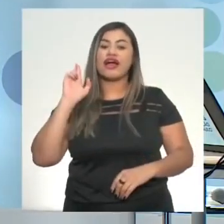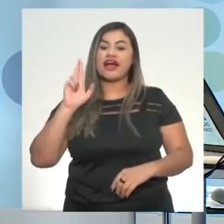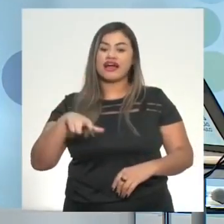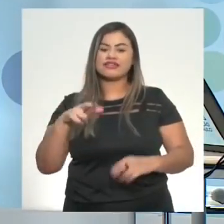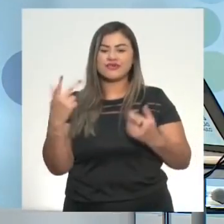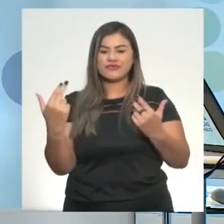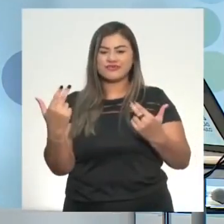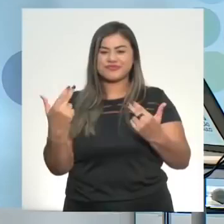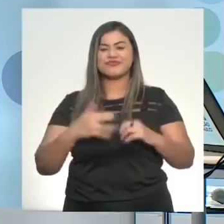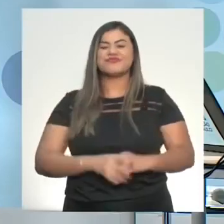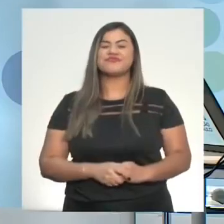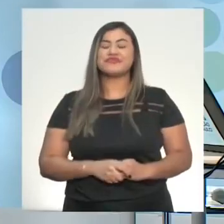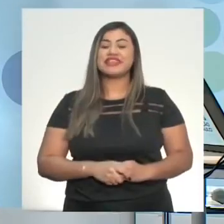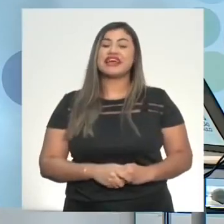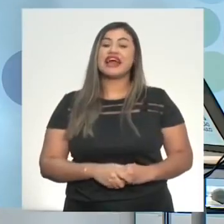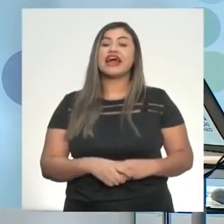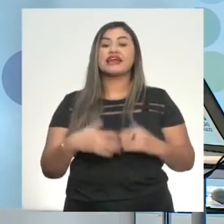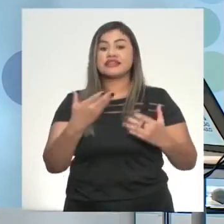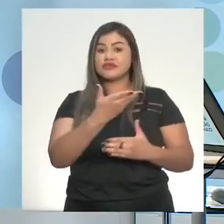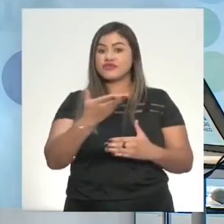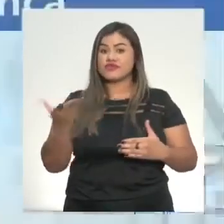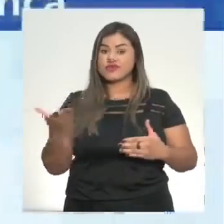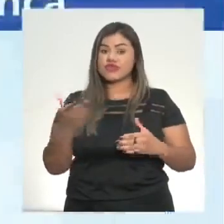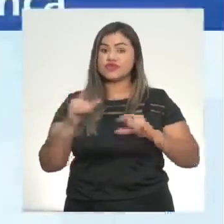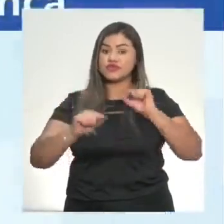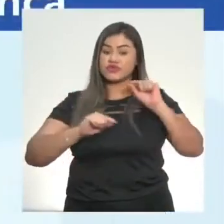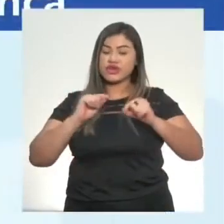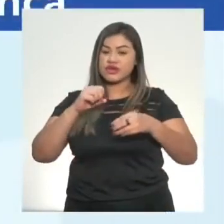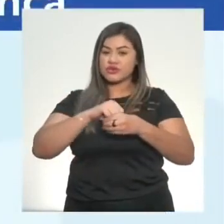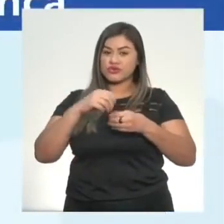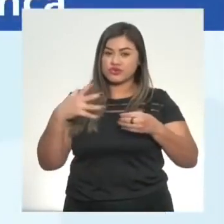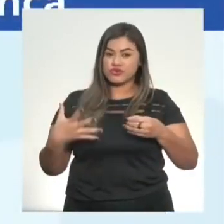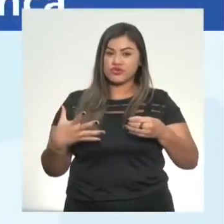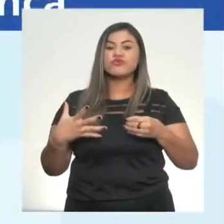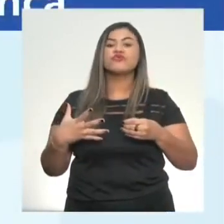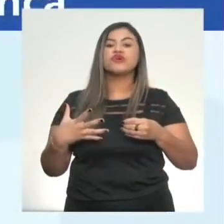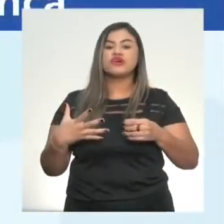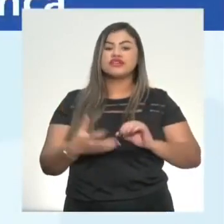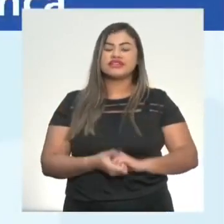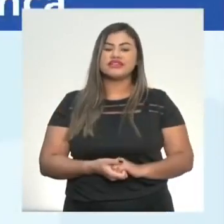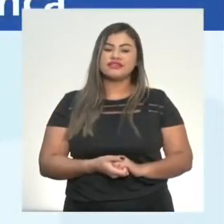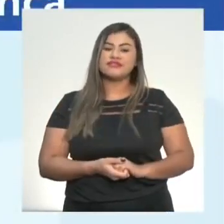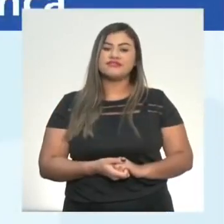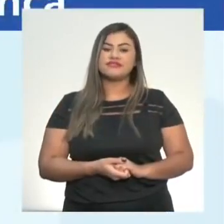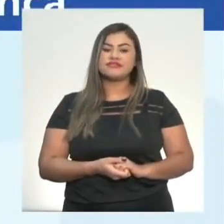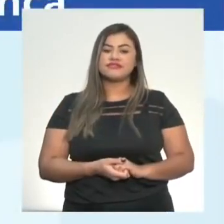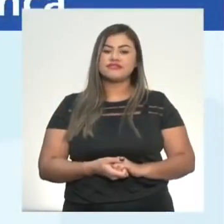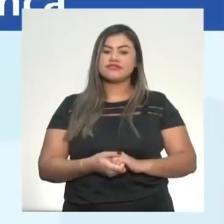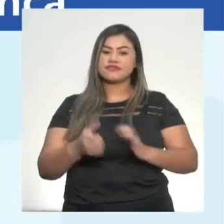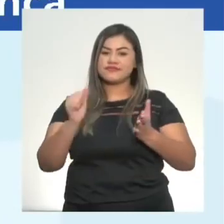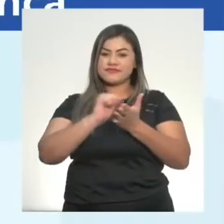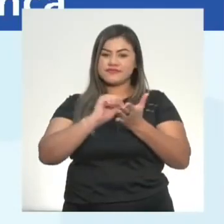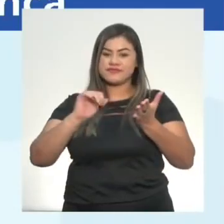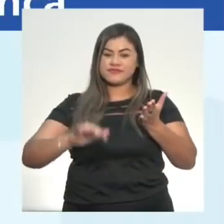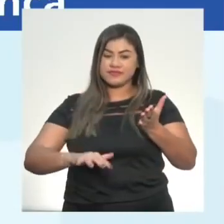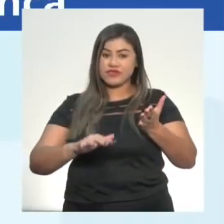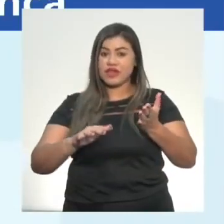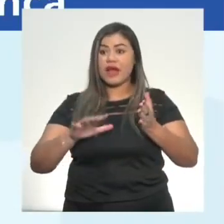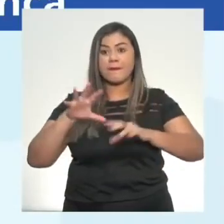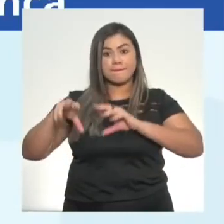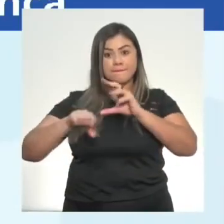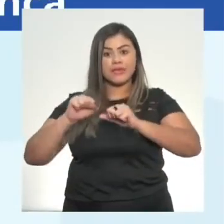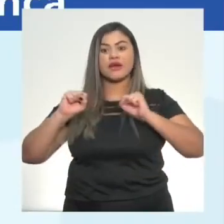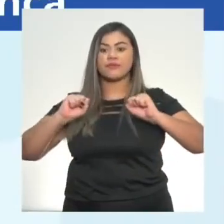de semelhança. Então, se você está com o seu material, separe para a gente fazer umas atividades. Se não está com o material, não